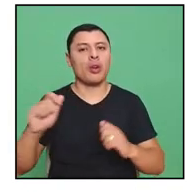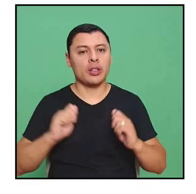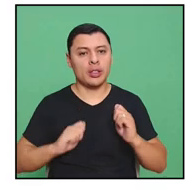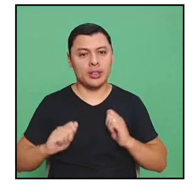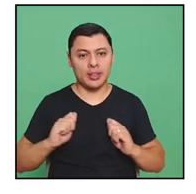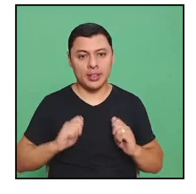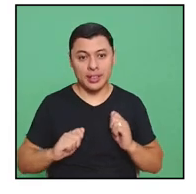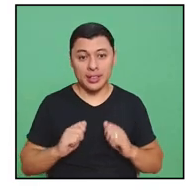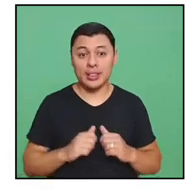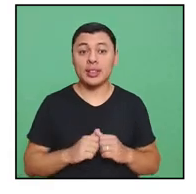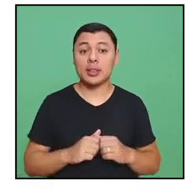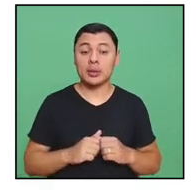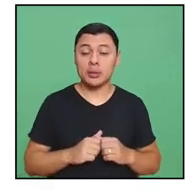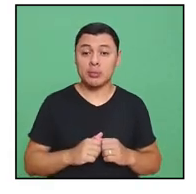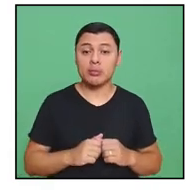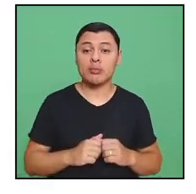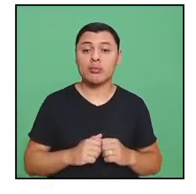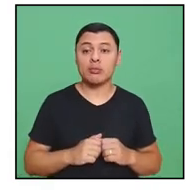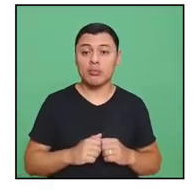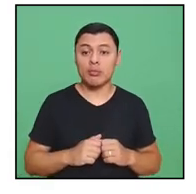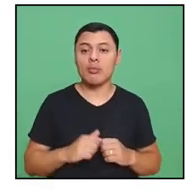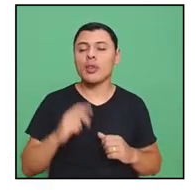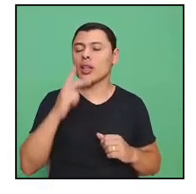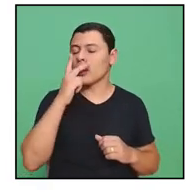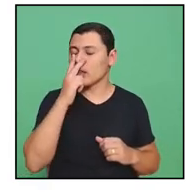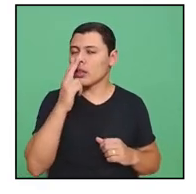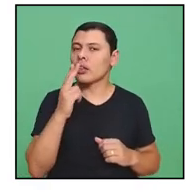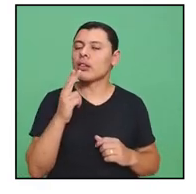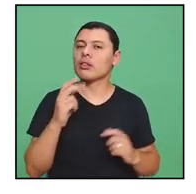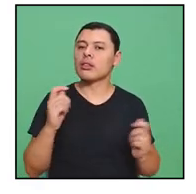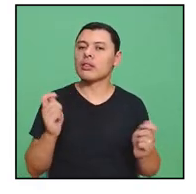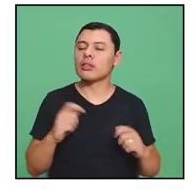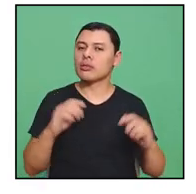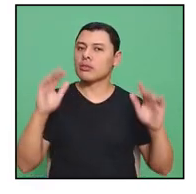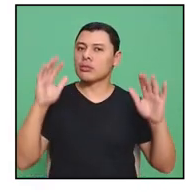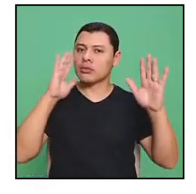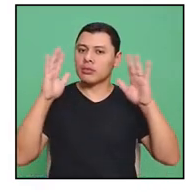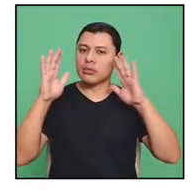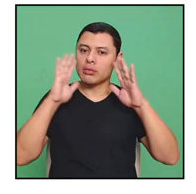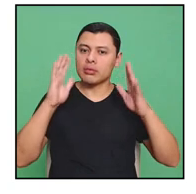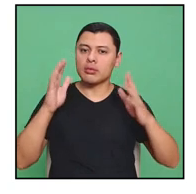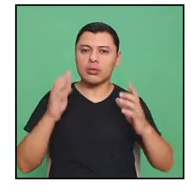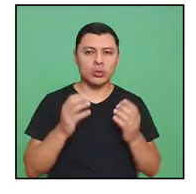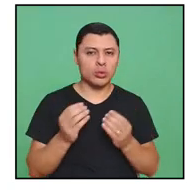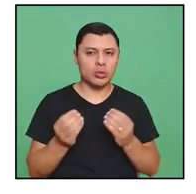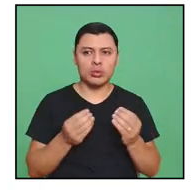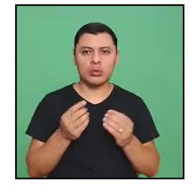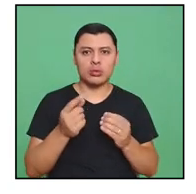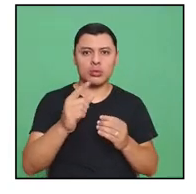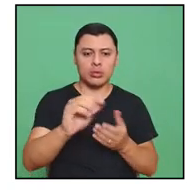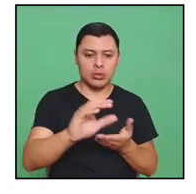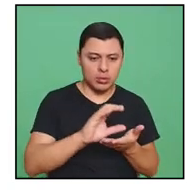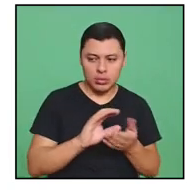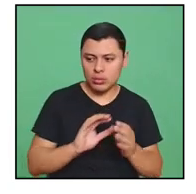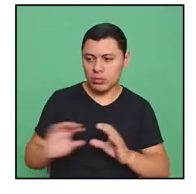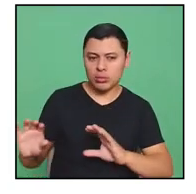Então, é um jeito também de pensar alguma redistribuição nesse setor